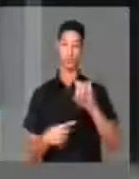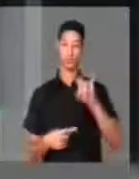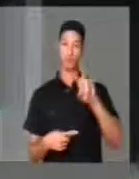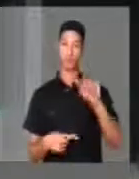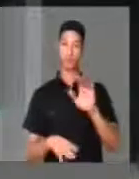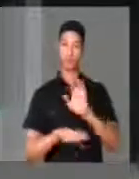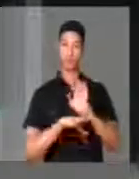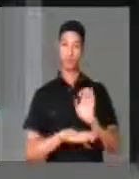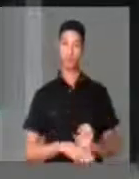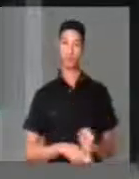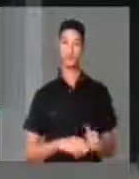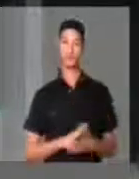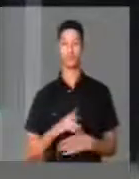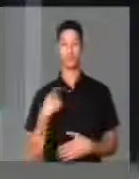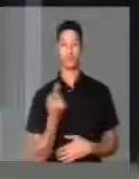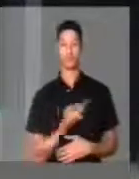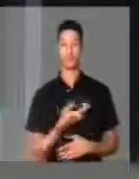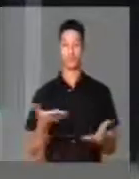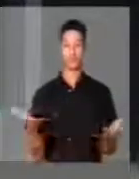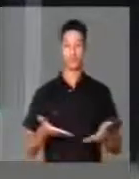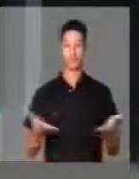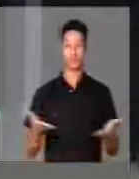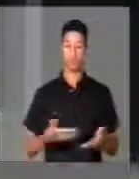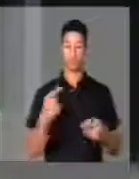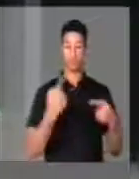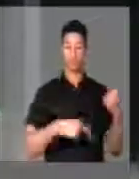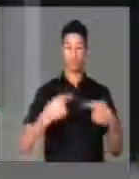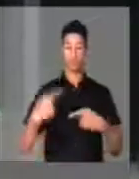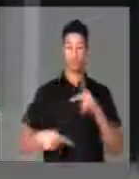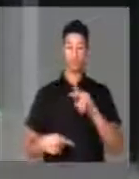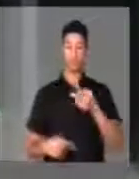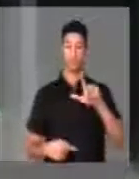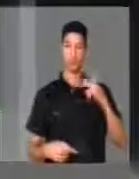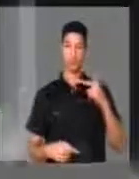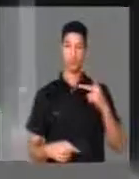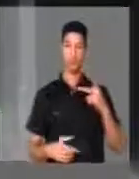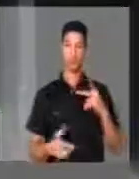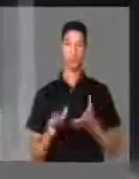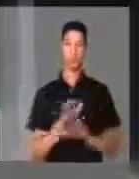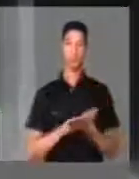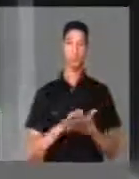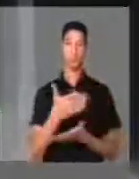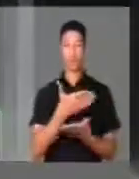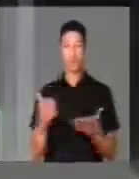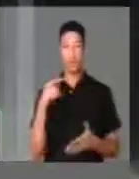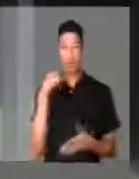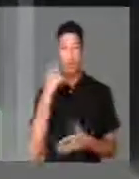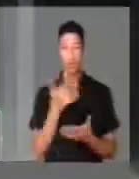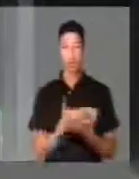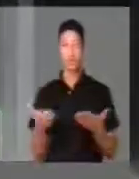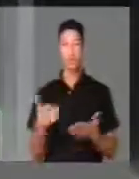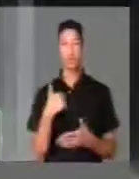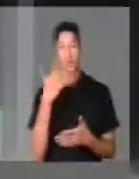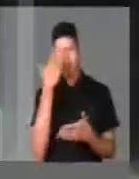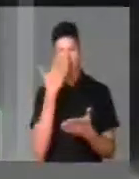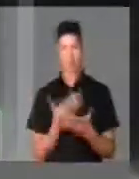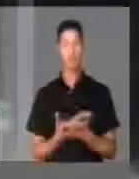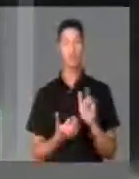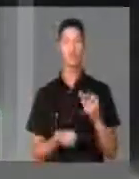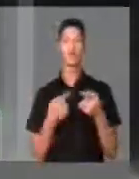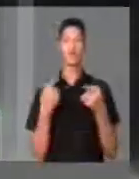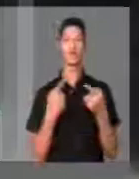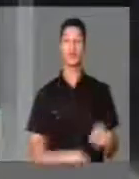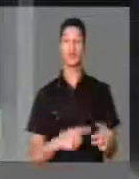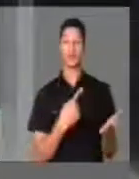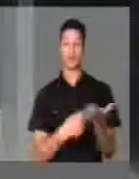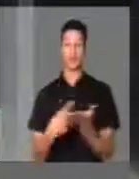dos estados. Nós estamos agora debatendo o PLP. Nenhum dos senhores e senhoras deputados, creio eu, é contra